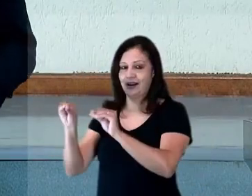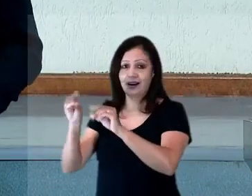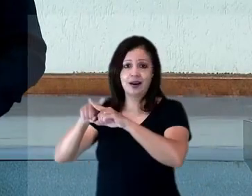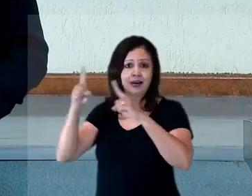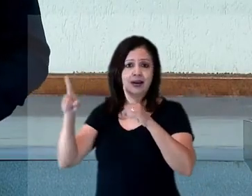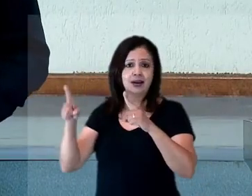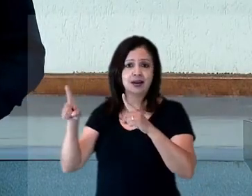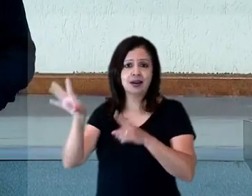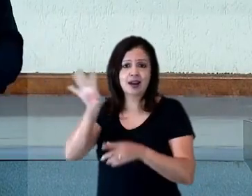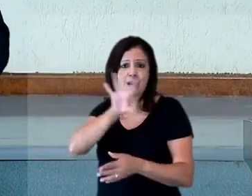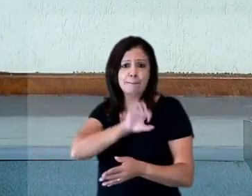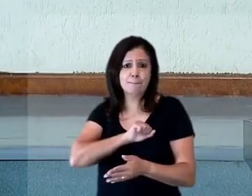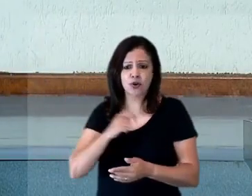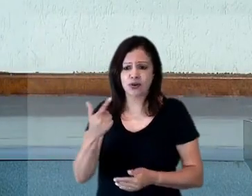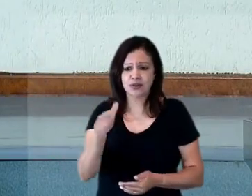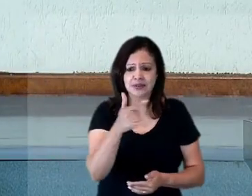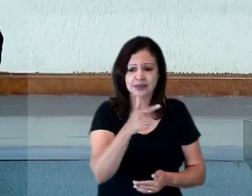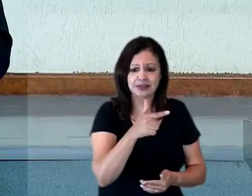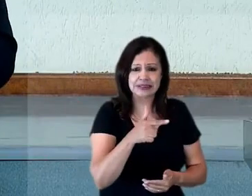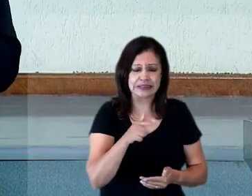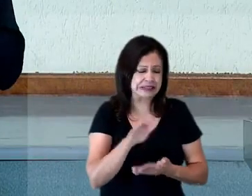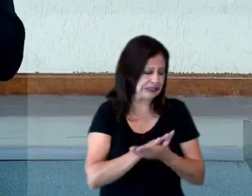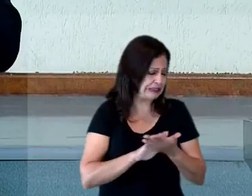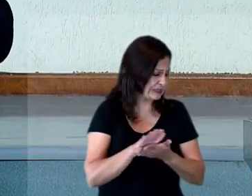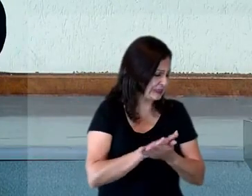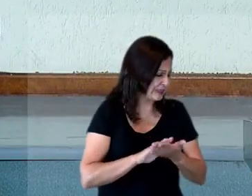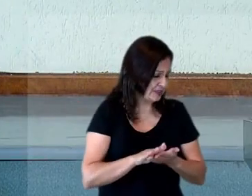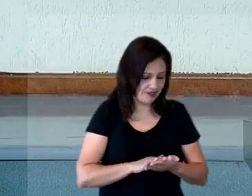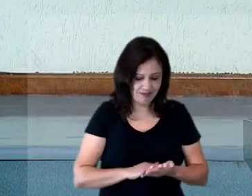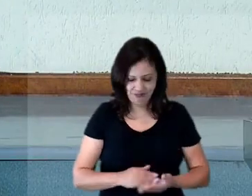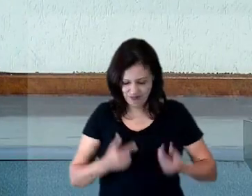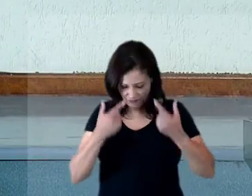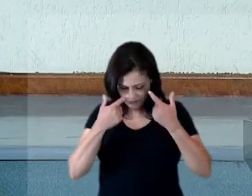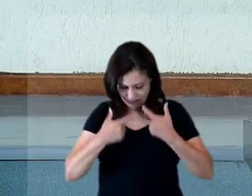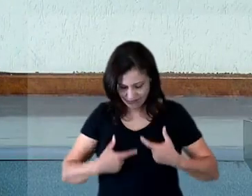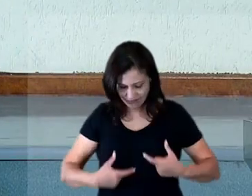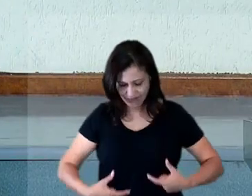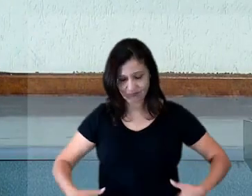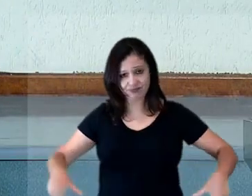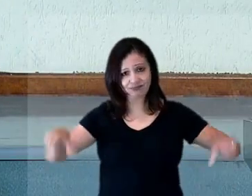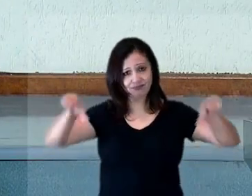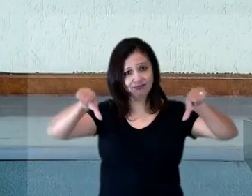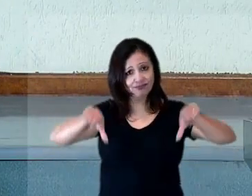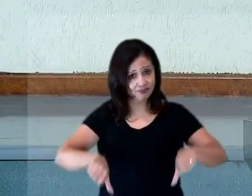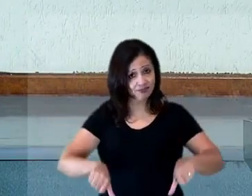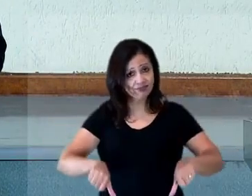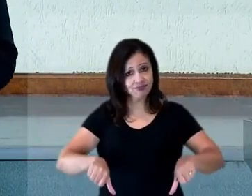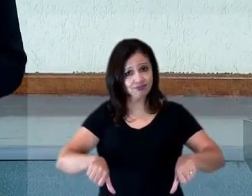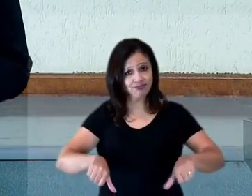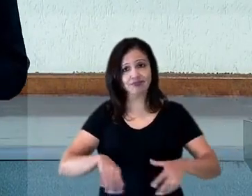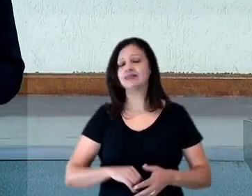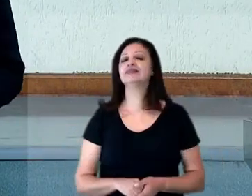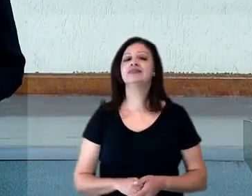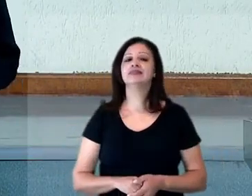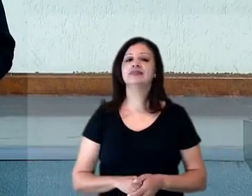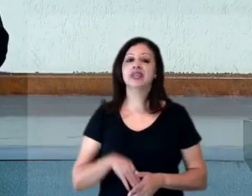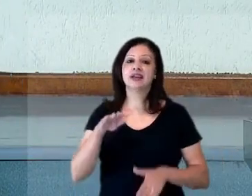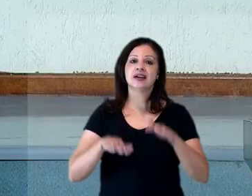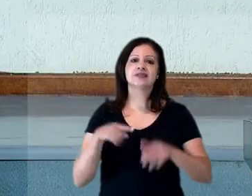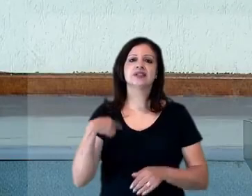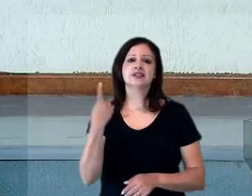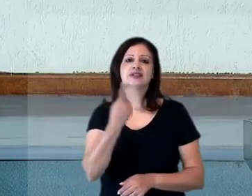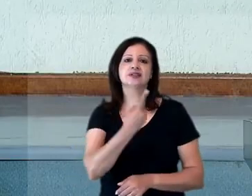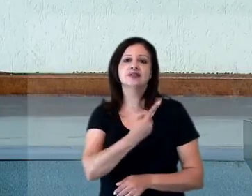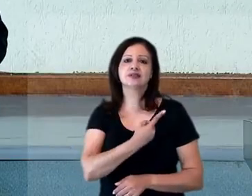serei. Irmãos, podemos ser pessoas extremamente usadas pelo Senhor. Podemos ser canais de